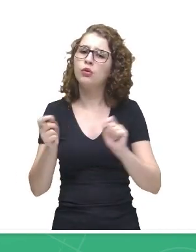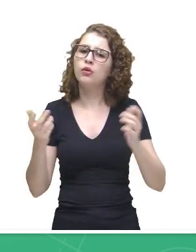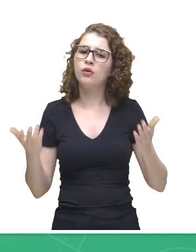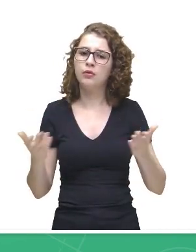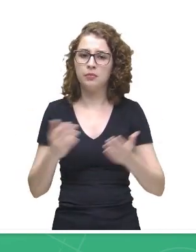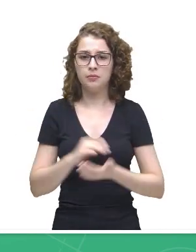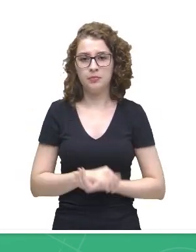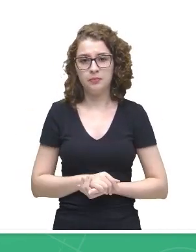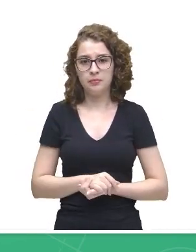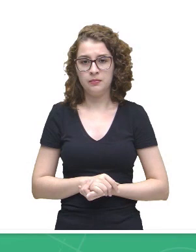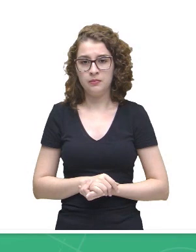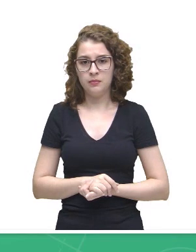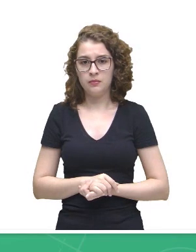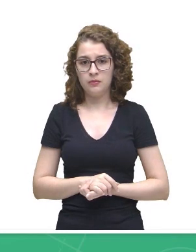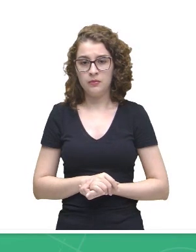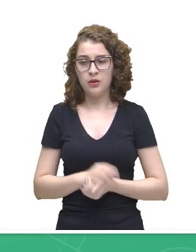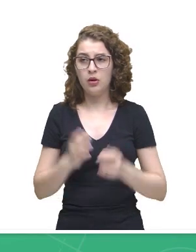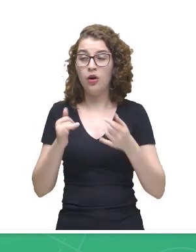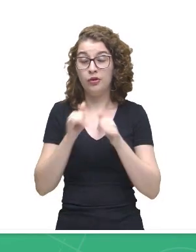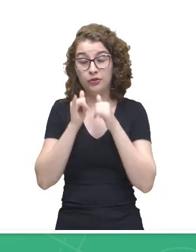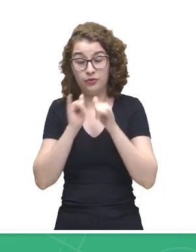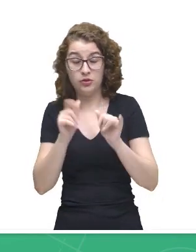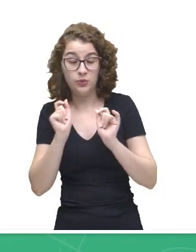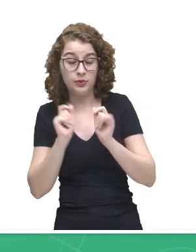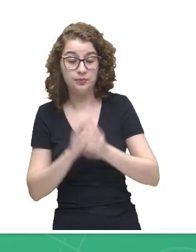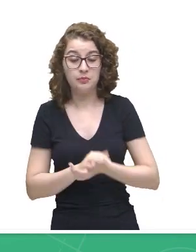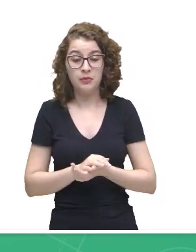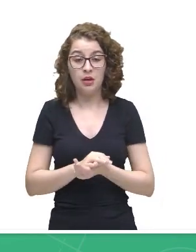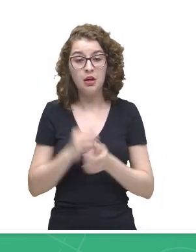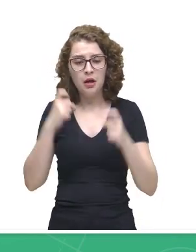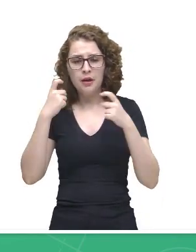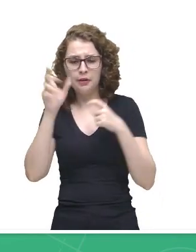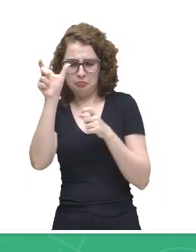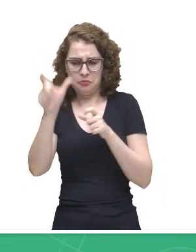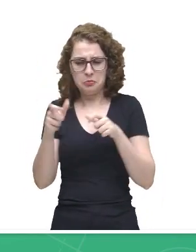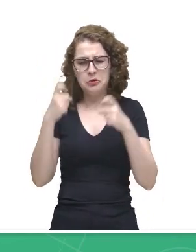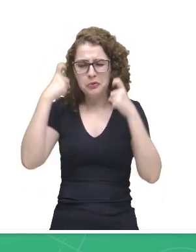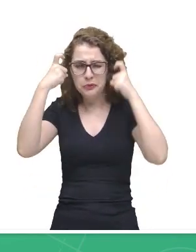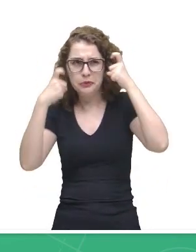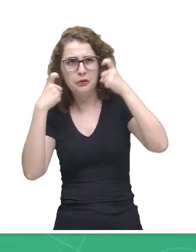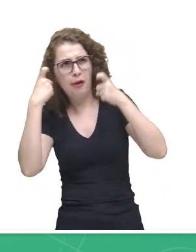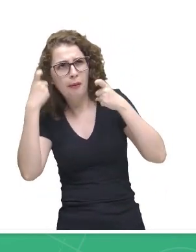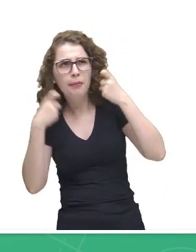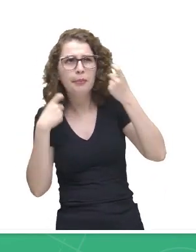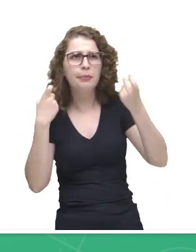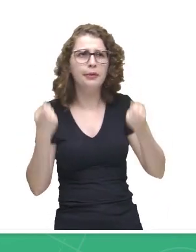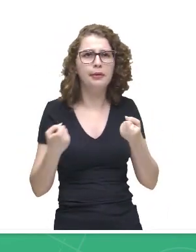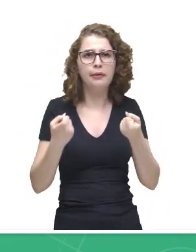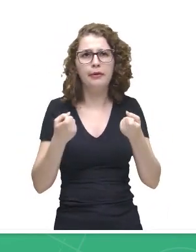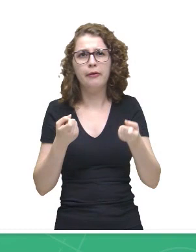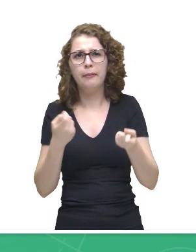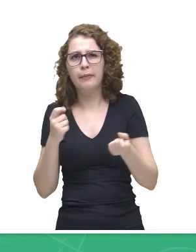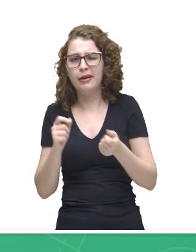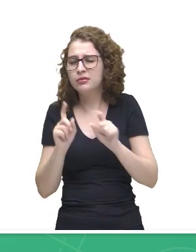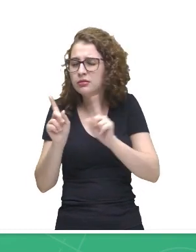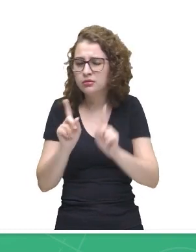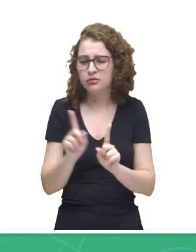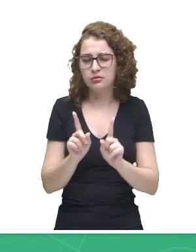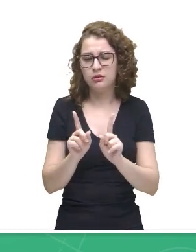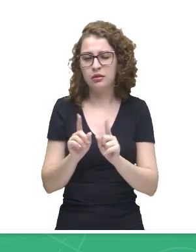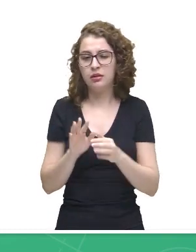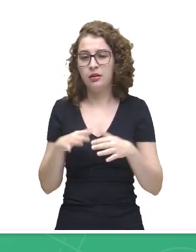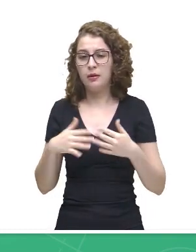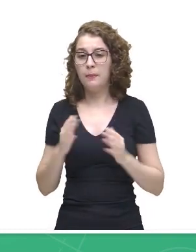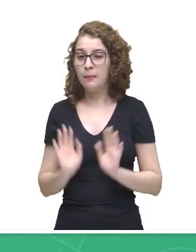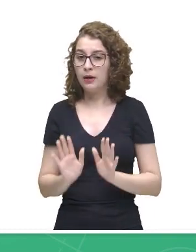aqui que ninguém se preocupa, na verdade, muita gente não se preocupa. Entretanto, porém, todavia, water